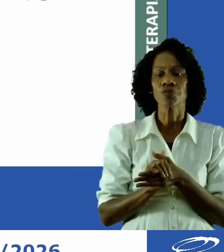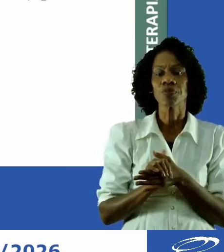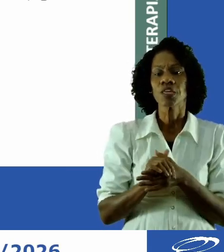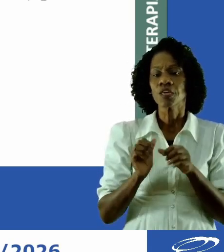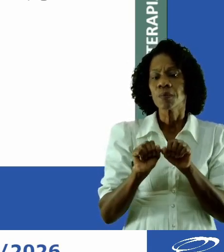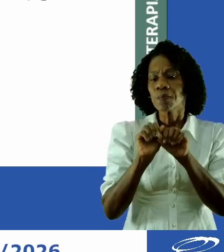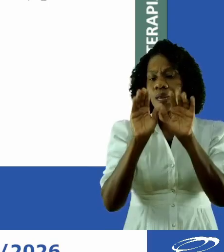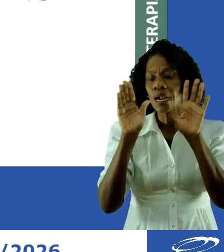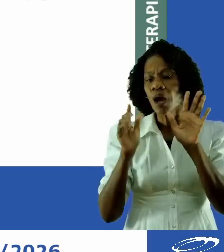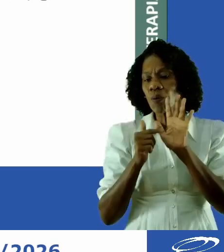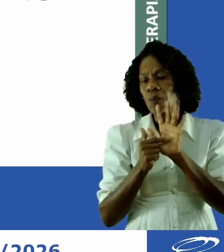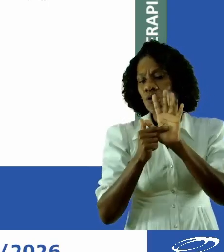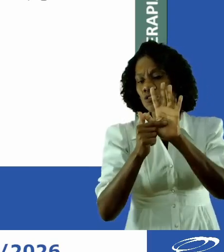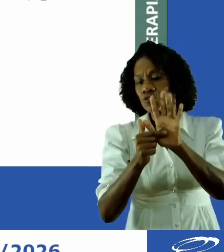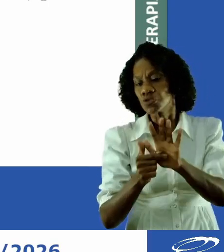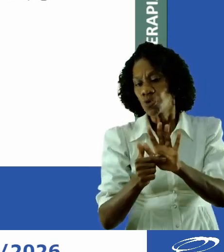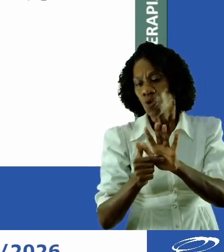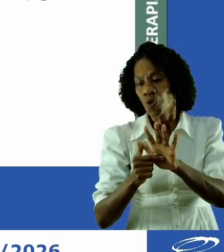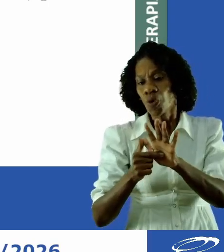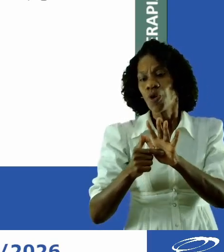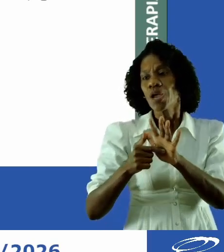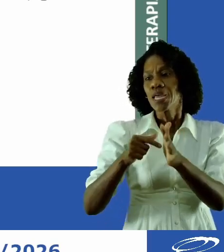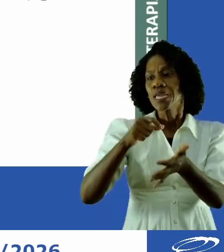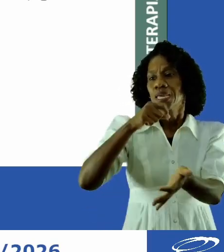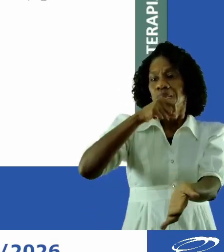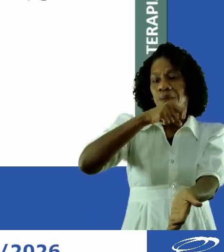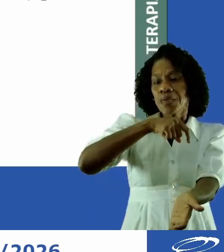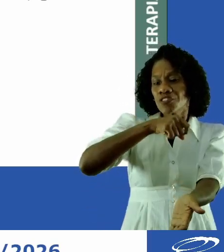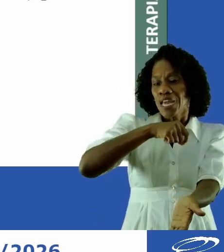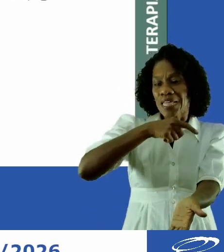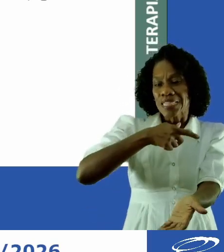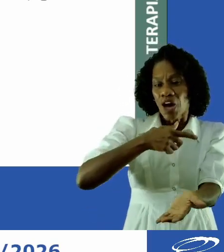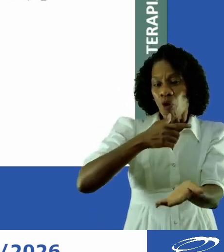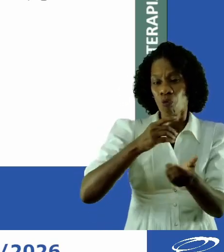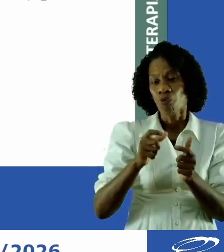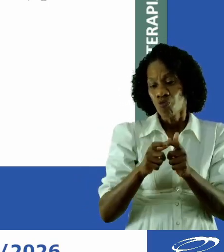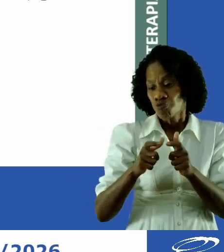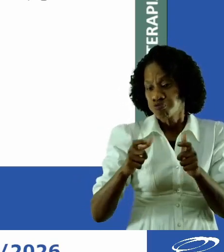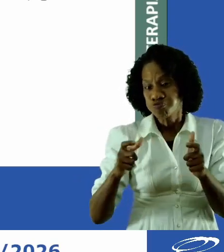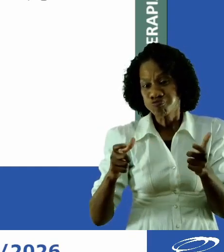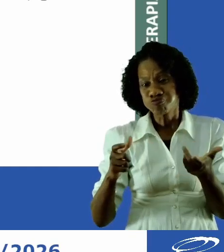claro que estender medicação endovenosa não resolve o problema. Você pode fazer medicação oral se você identificou